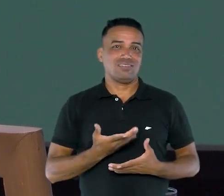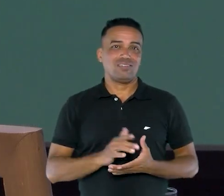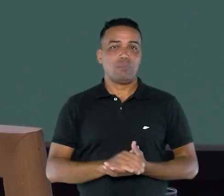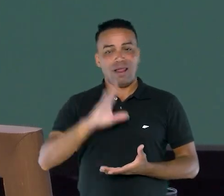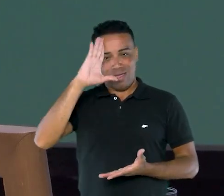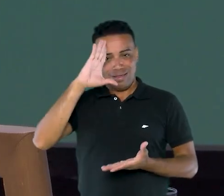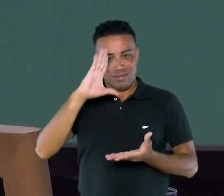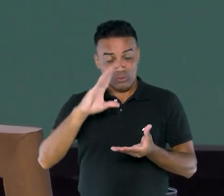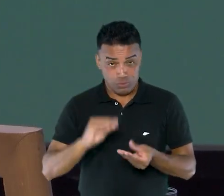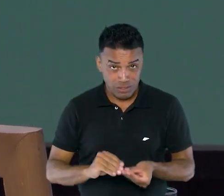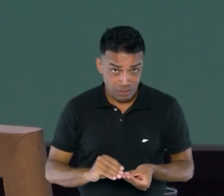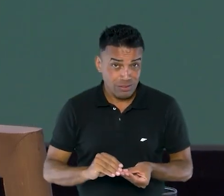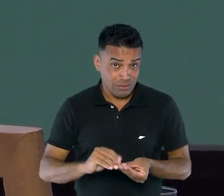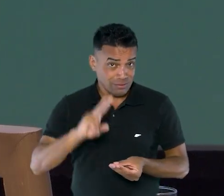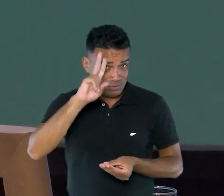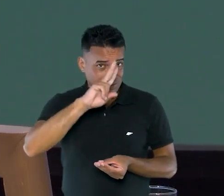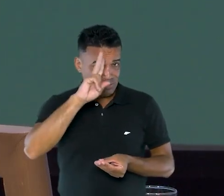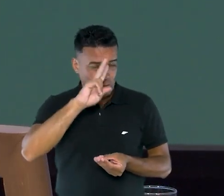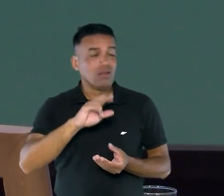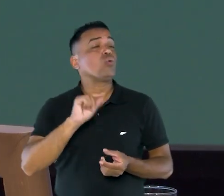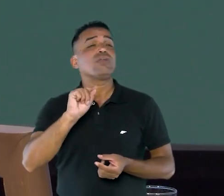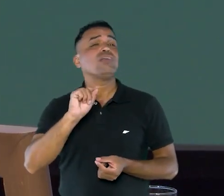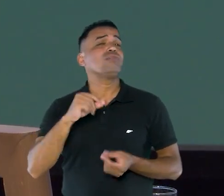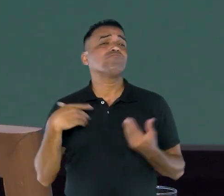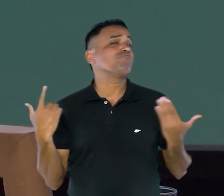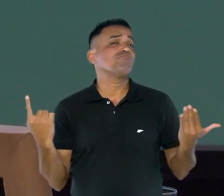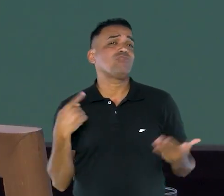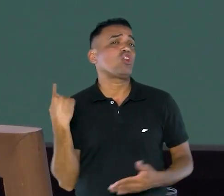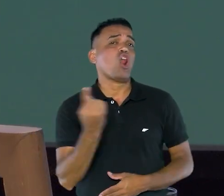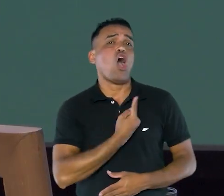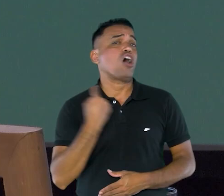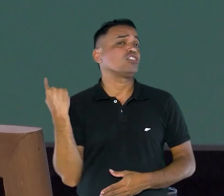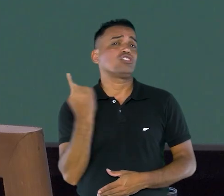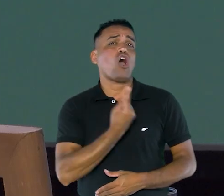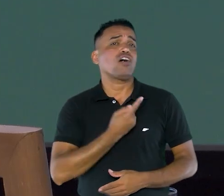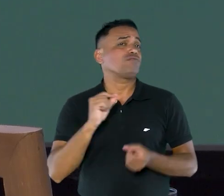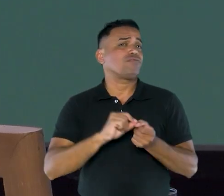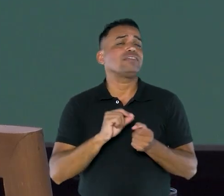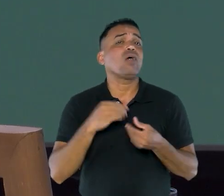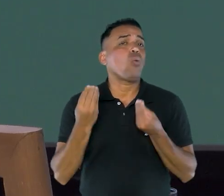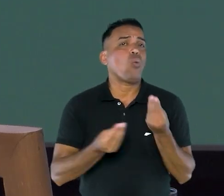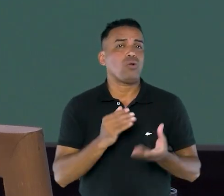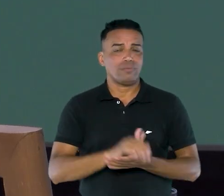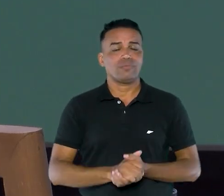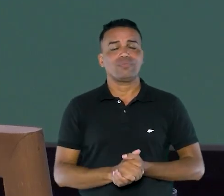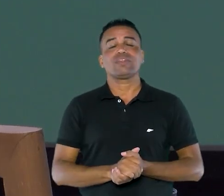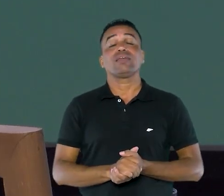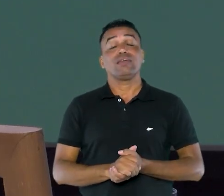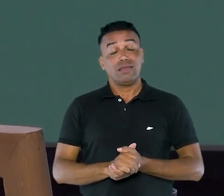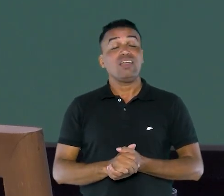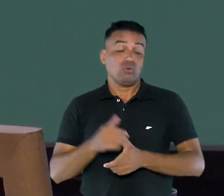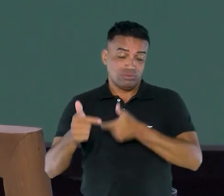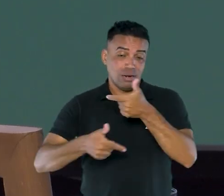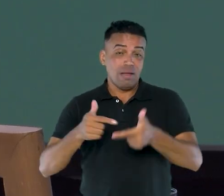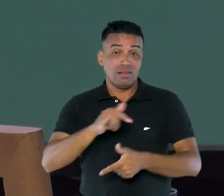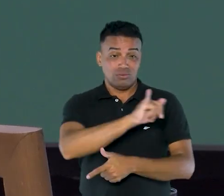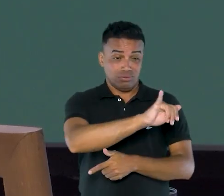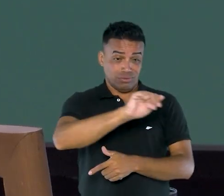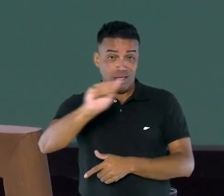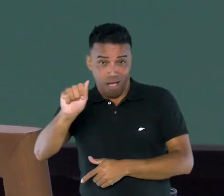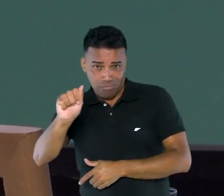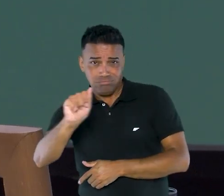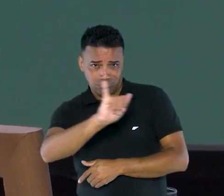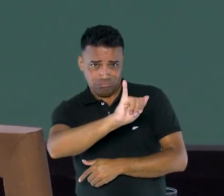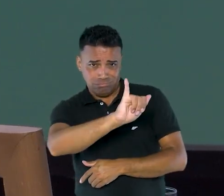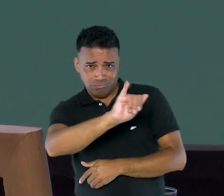muito a ópera, né? O que a gente vai fazer? Daqui a pouco, bom, eu ando trabalhando com inteligência artificial